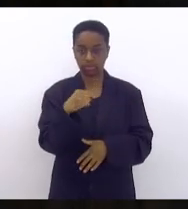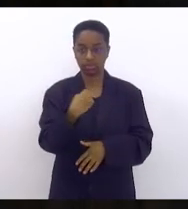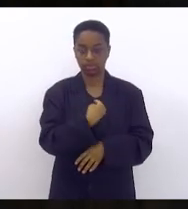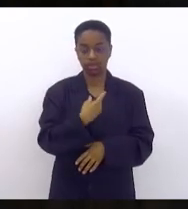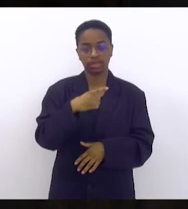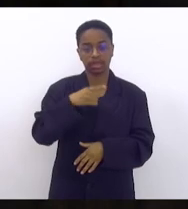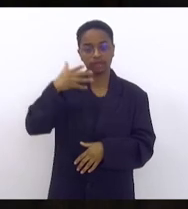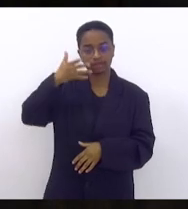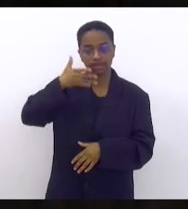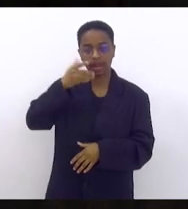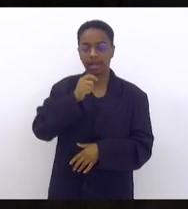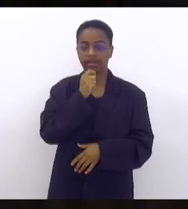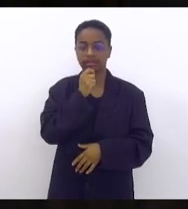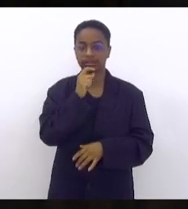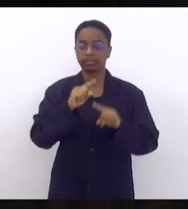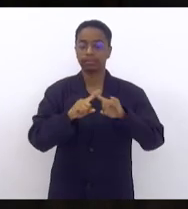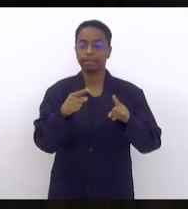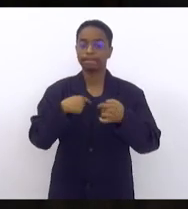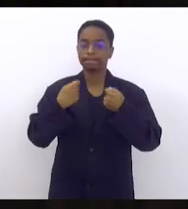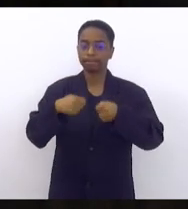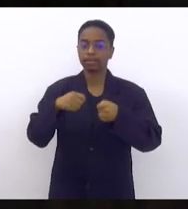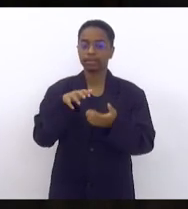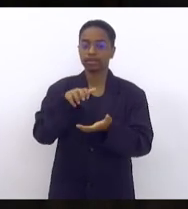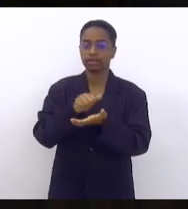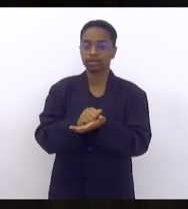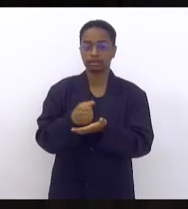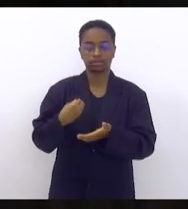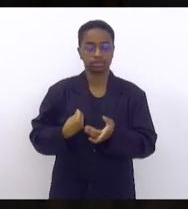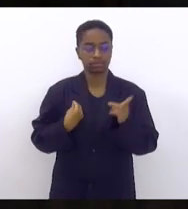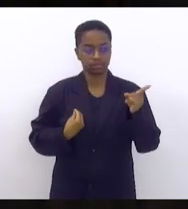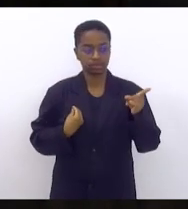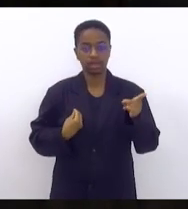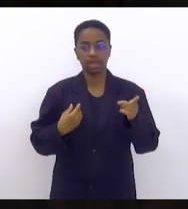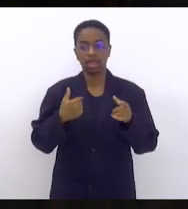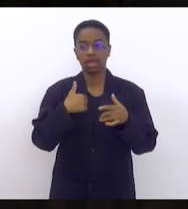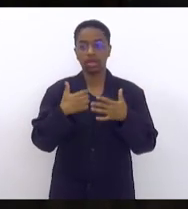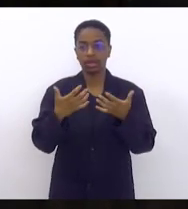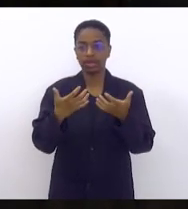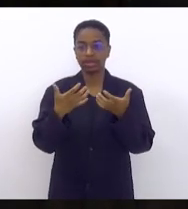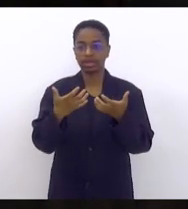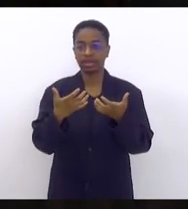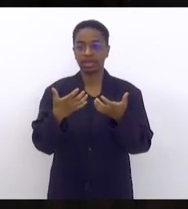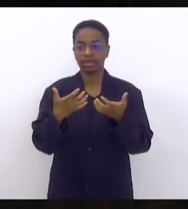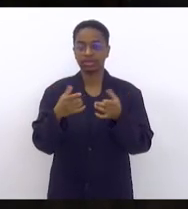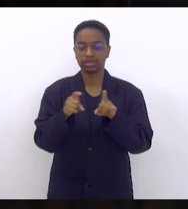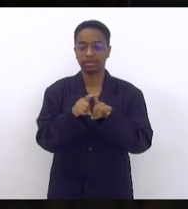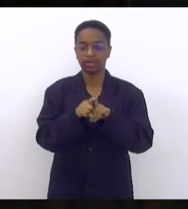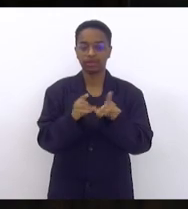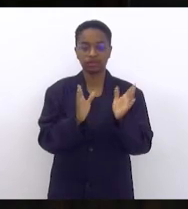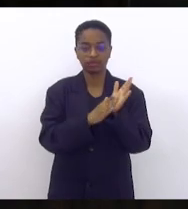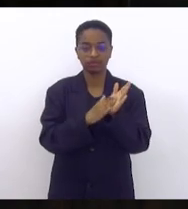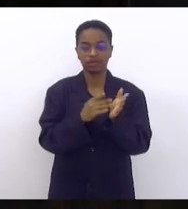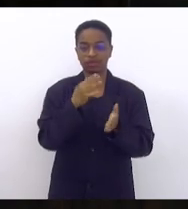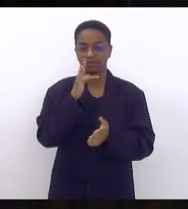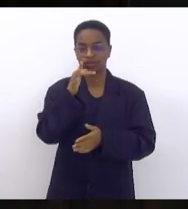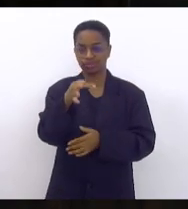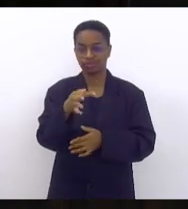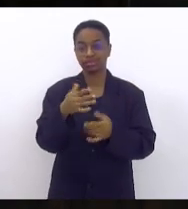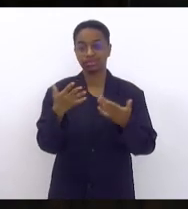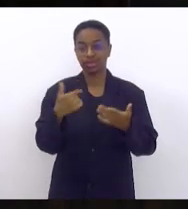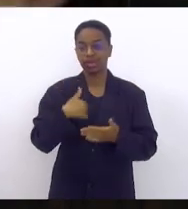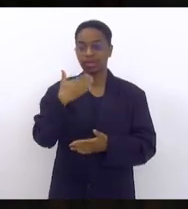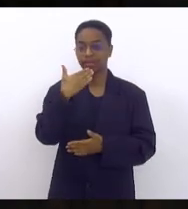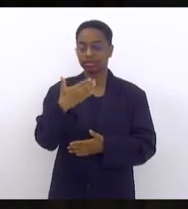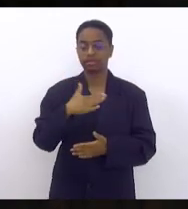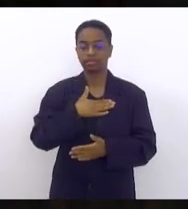falas aqui, mas eu preciso registrar a presença do deputado, que é muito importante, para fazer cobranças futuras também. Né? Então, eu queria pedir que a minha assessoria